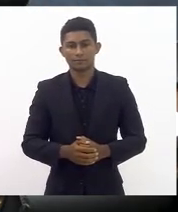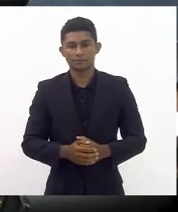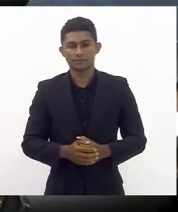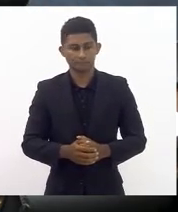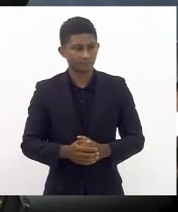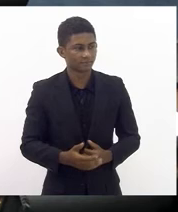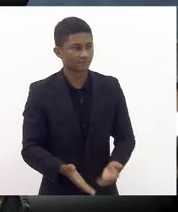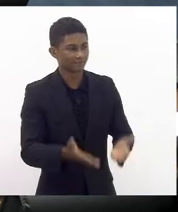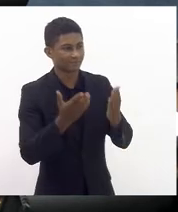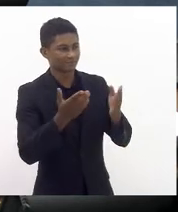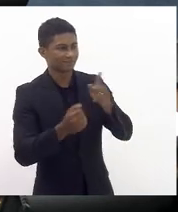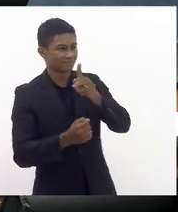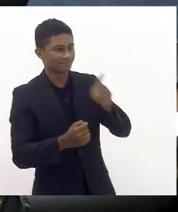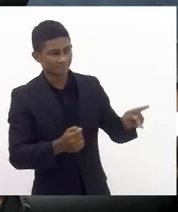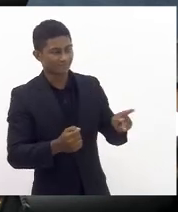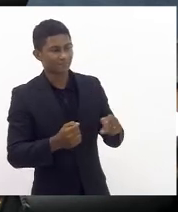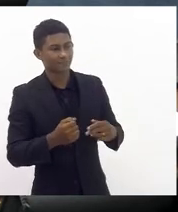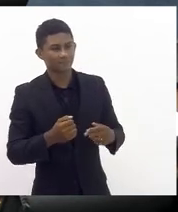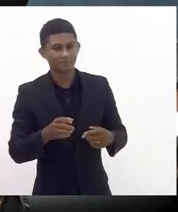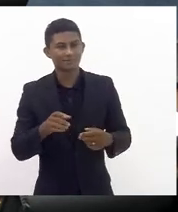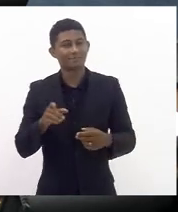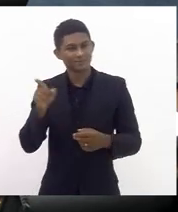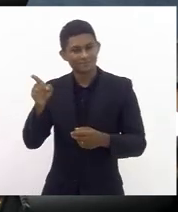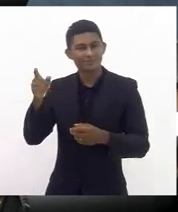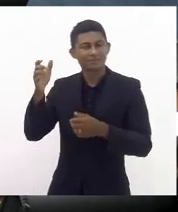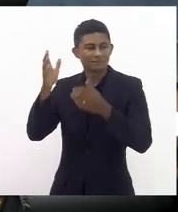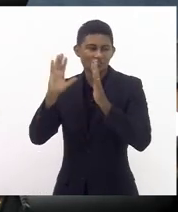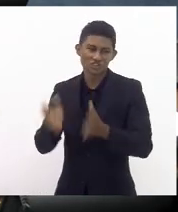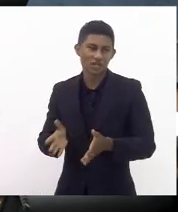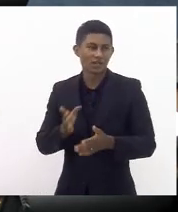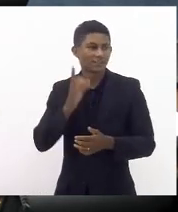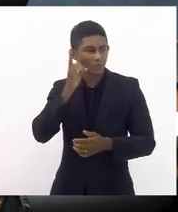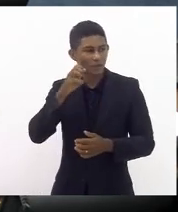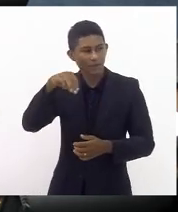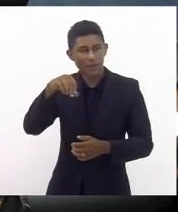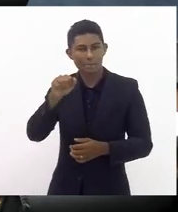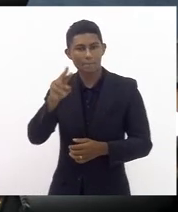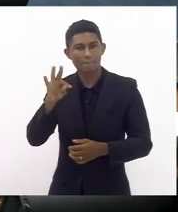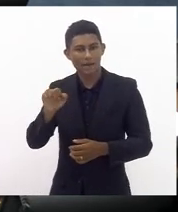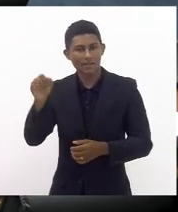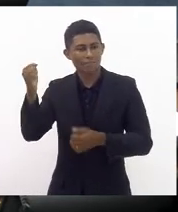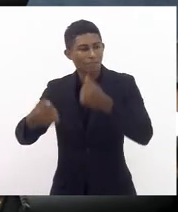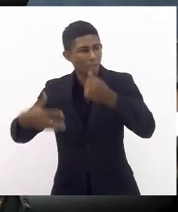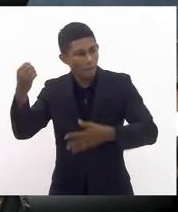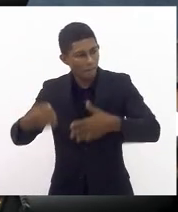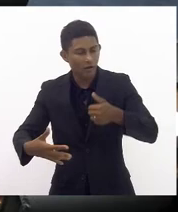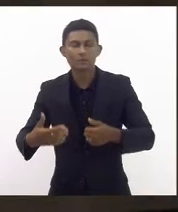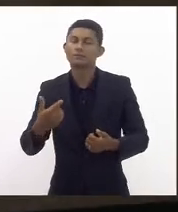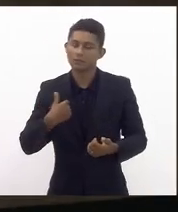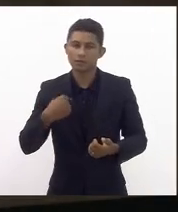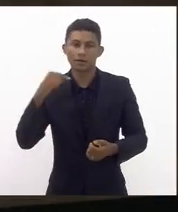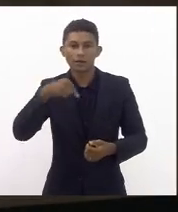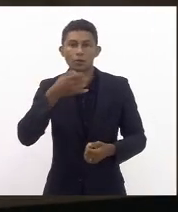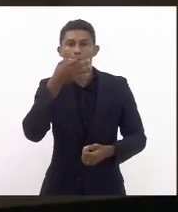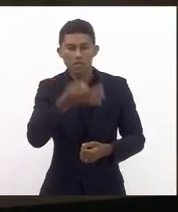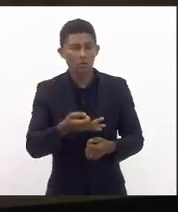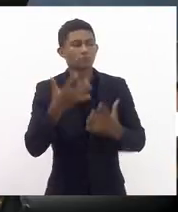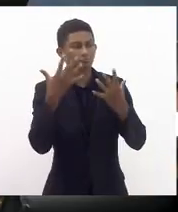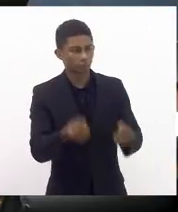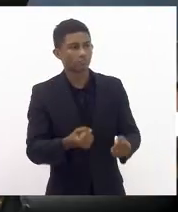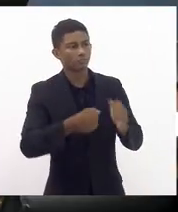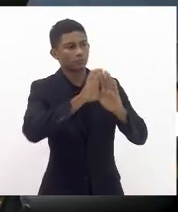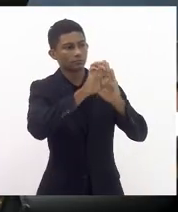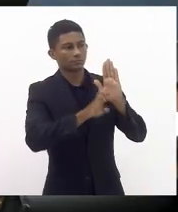Senhor presidente, lançando mão de toda a linha de argumentação já desenvolvida pela deputada Marta Rocha, o parecer é favorável com emendas no plural.